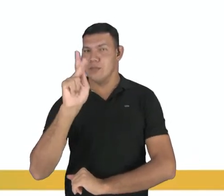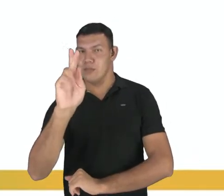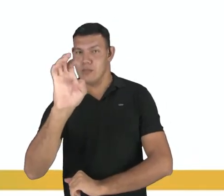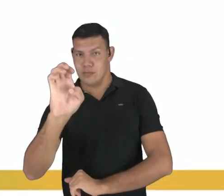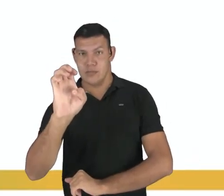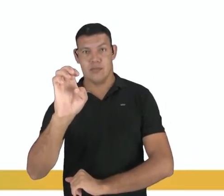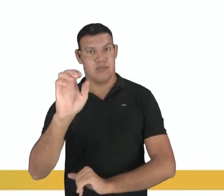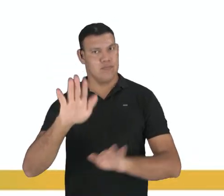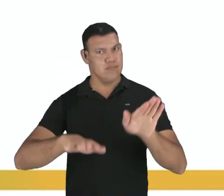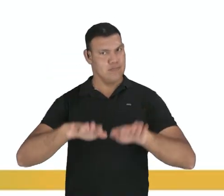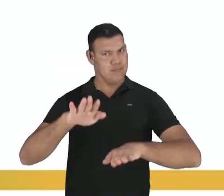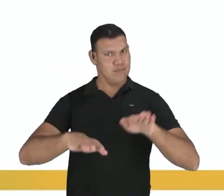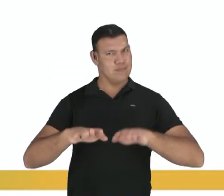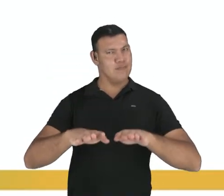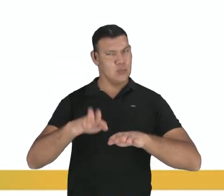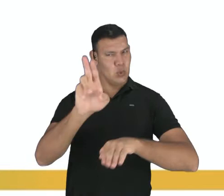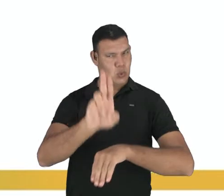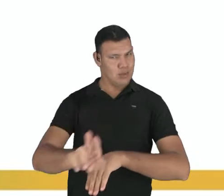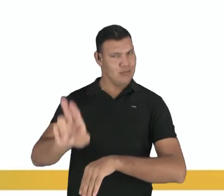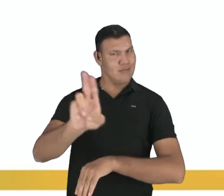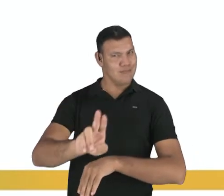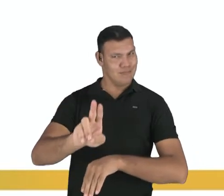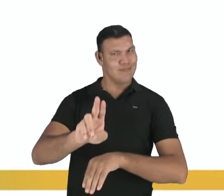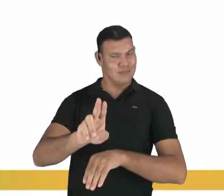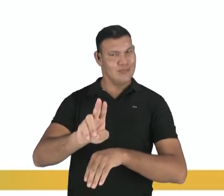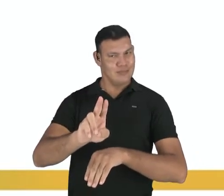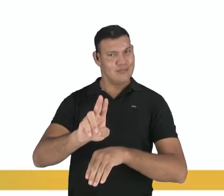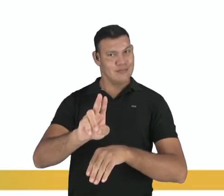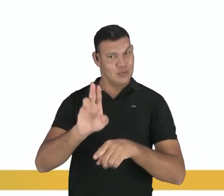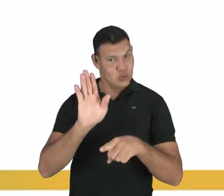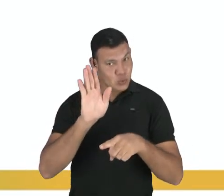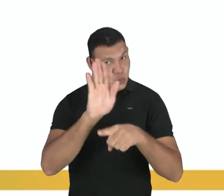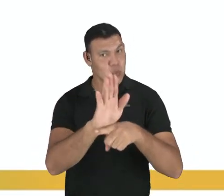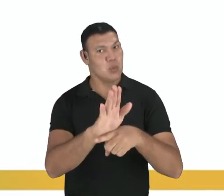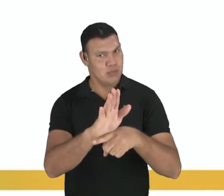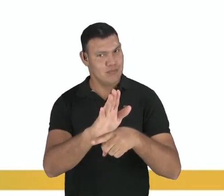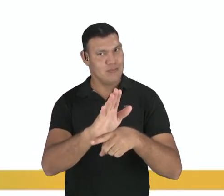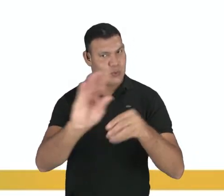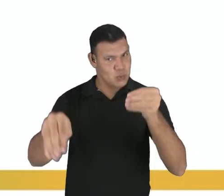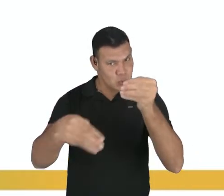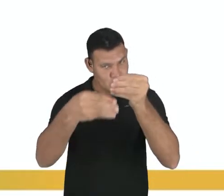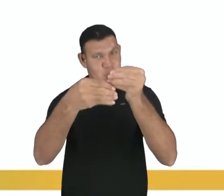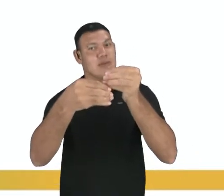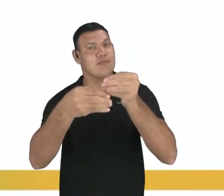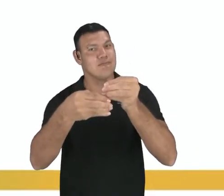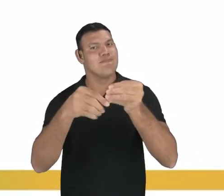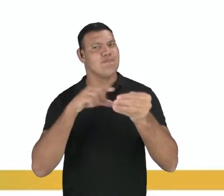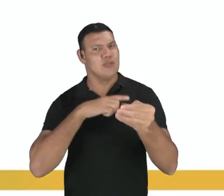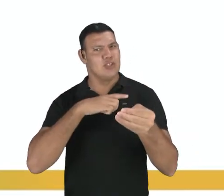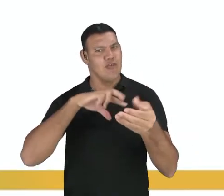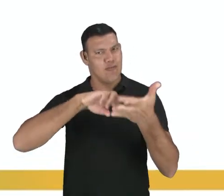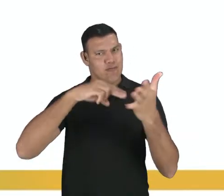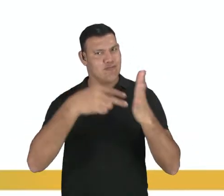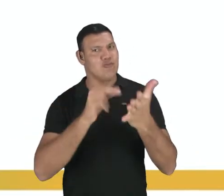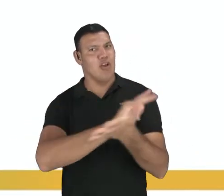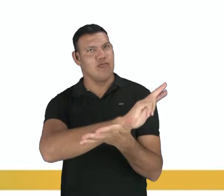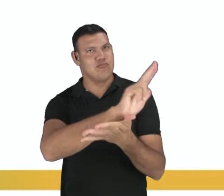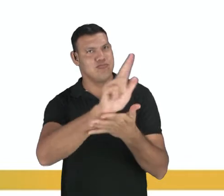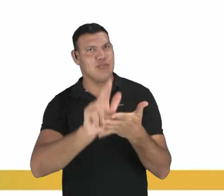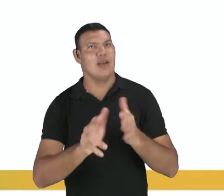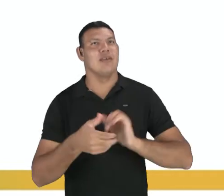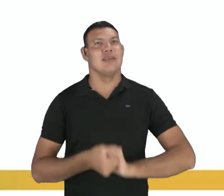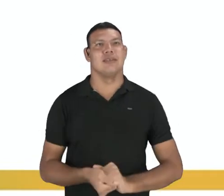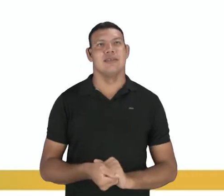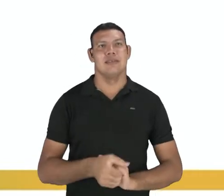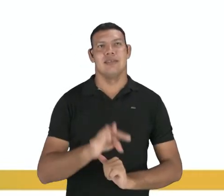da colocação do acompanhante dele, ele vai ter vários significados. Por exemplo, take after, se